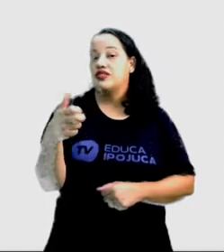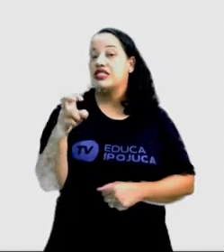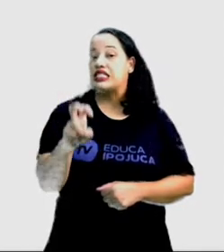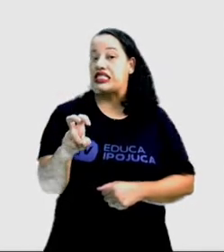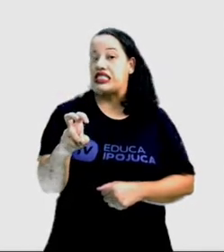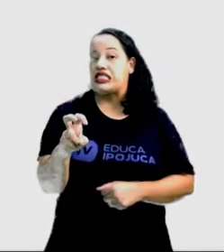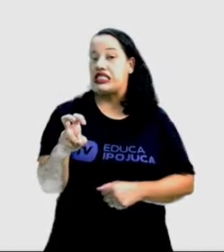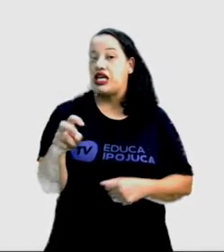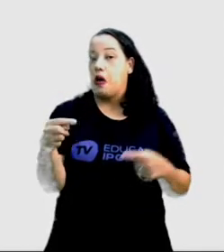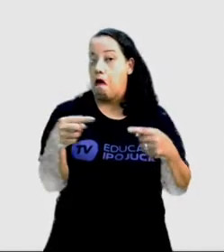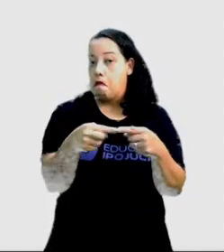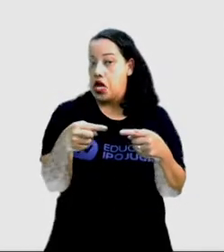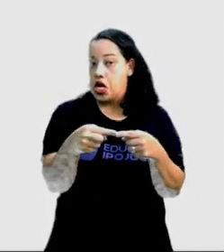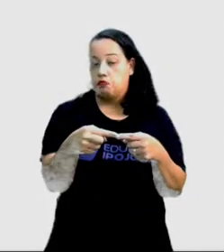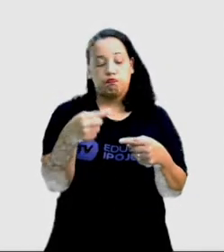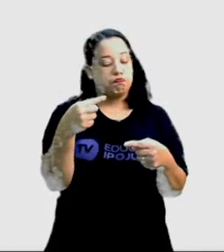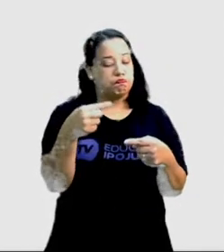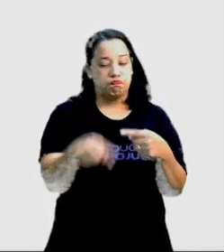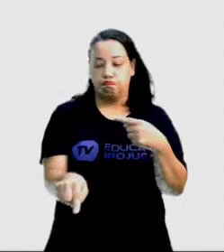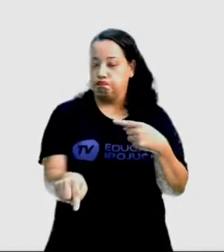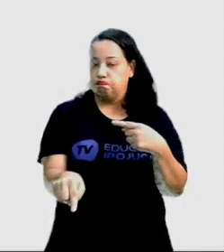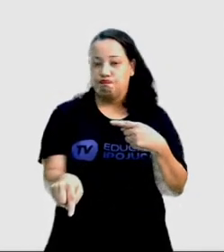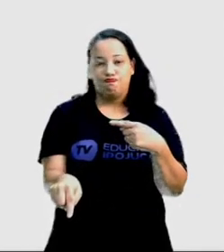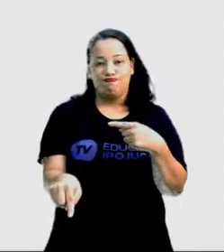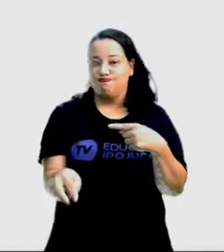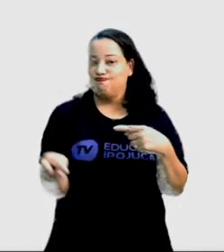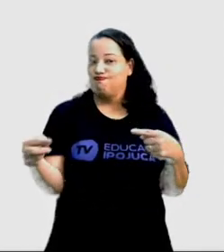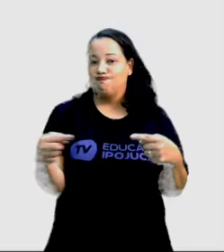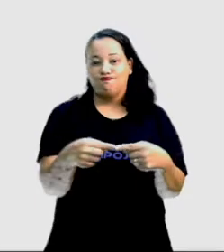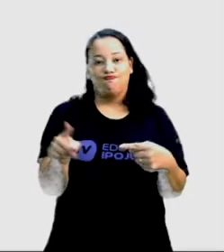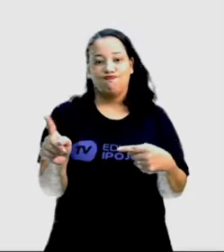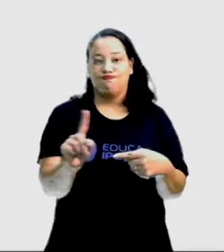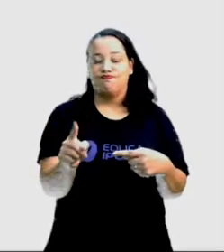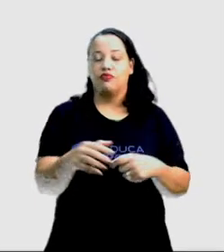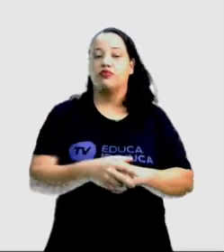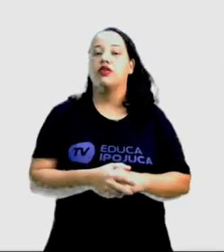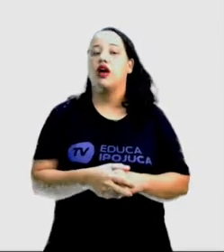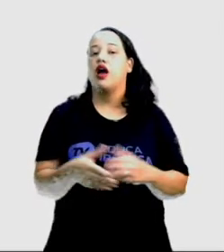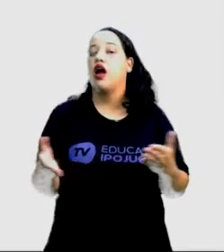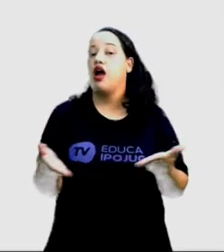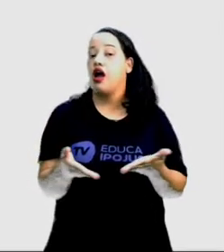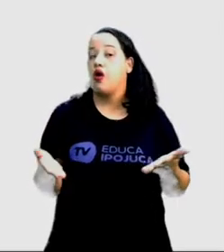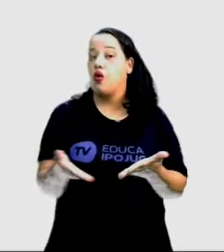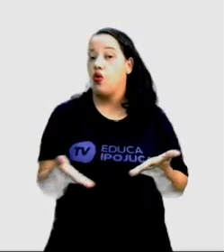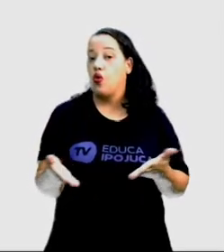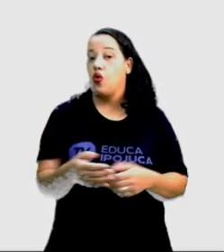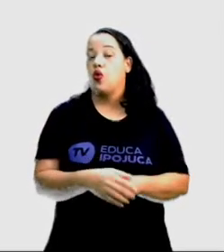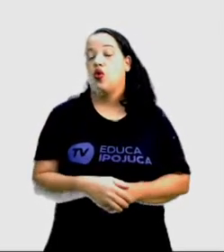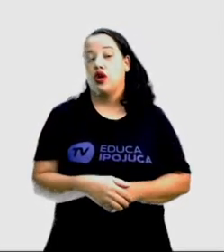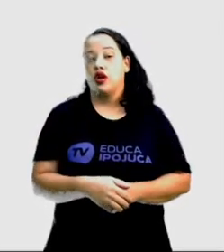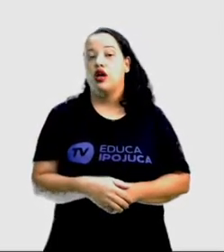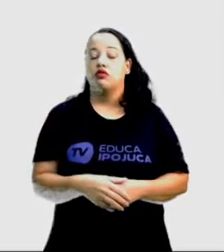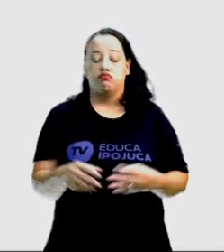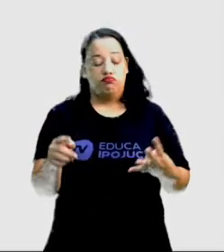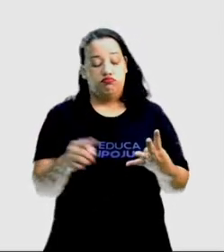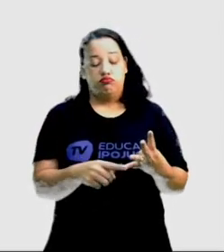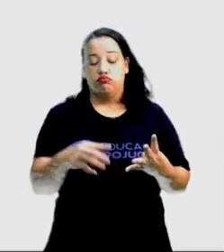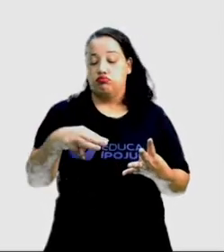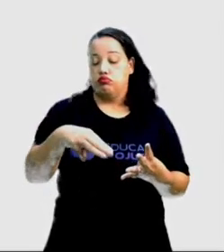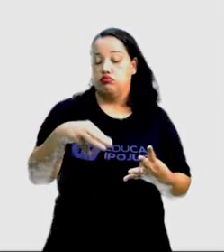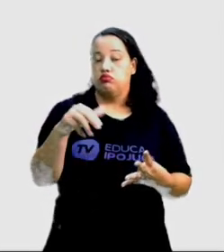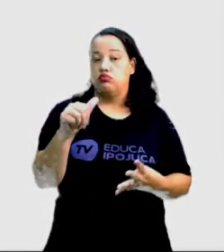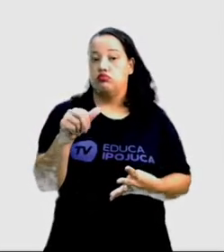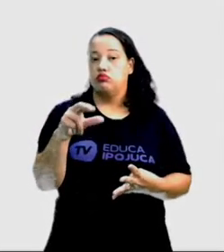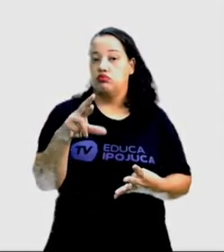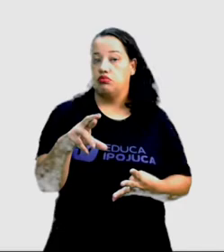1, 2, 3, 4, 5, 6, 7, 8, 9, 10, 11, 12, 13, 14, 15. Também não bateu com o resultado. Agora aqui está dizendo que Marcos fez as